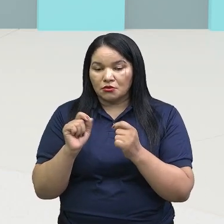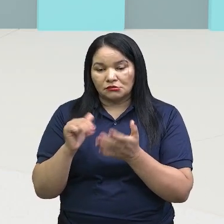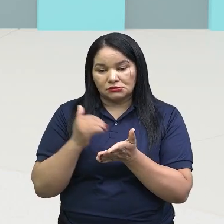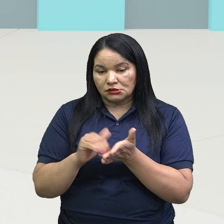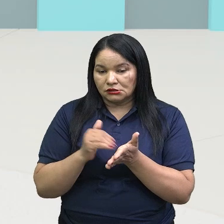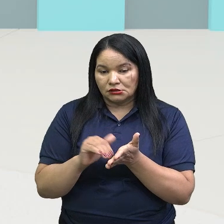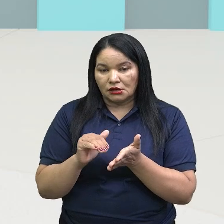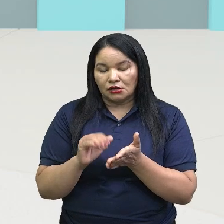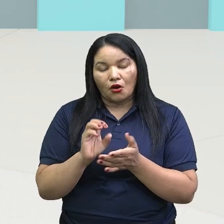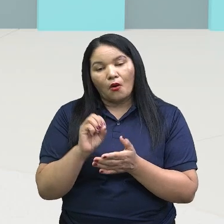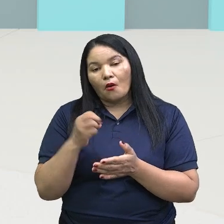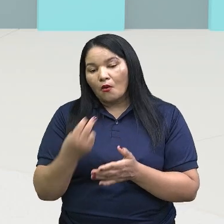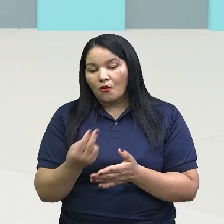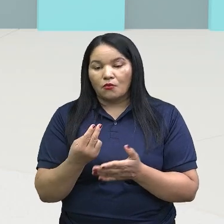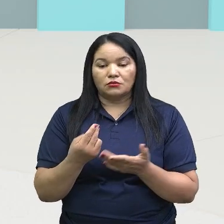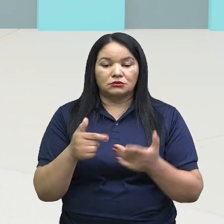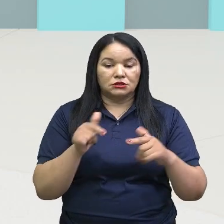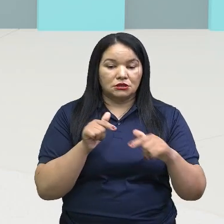uma